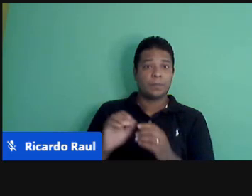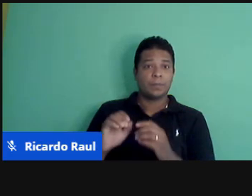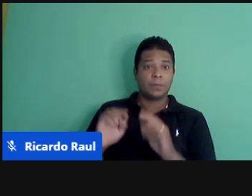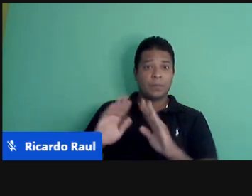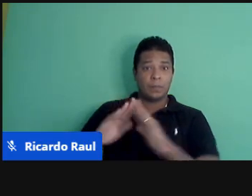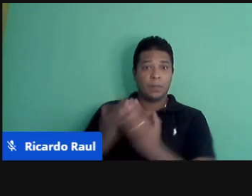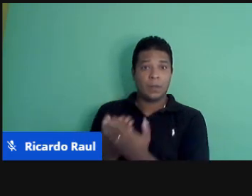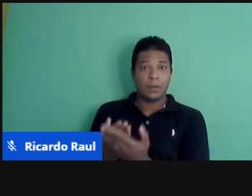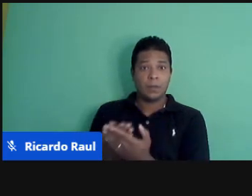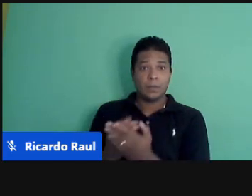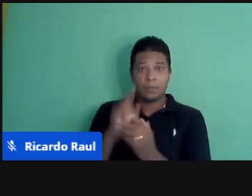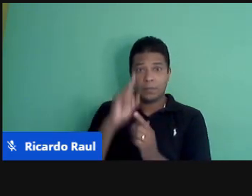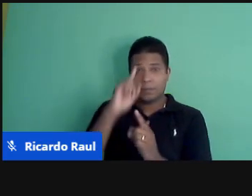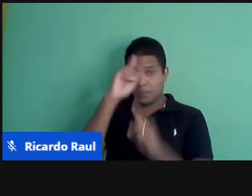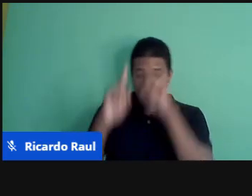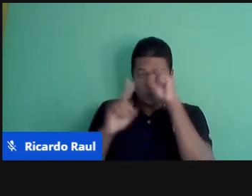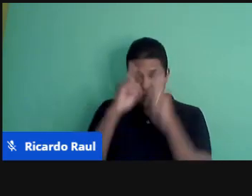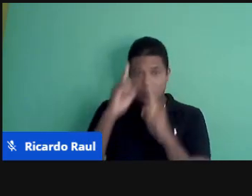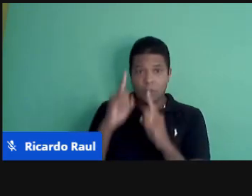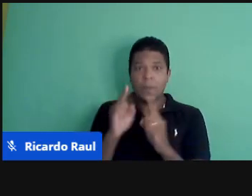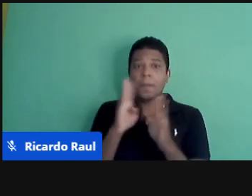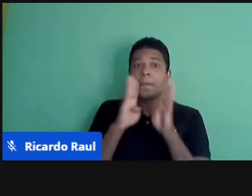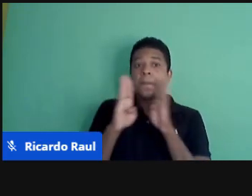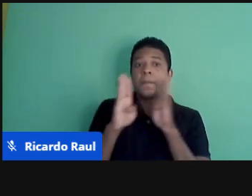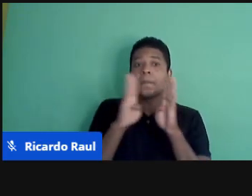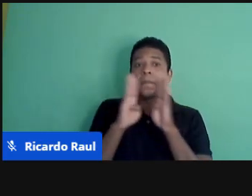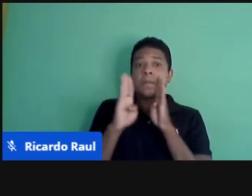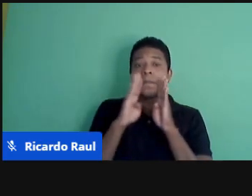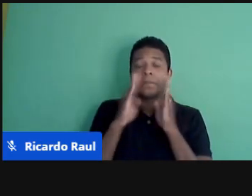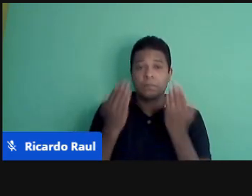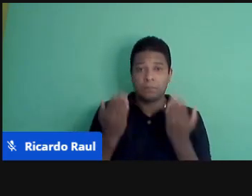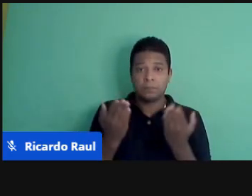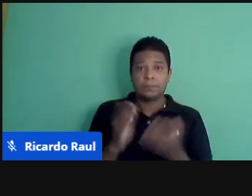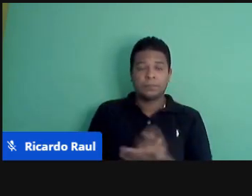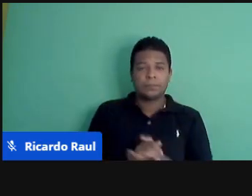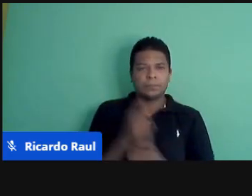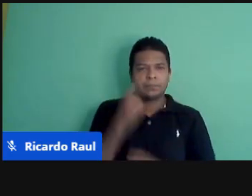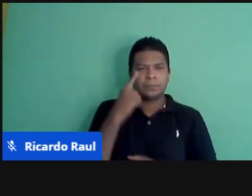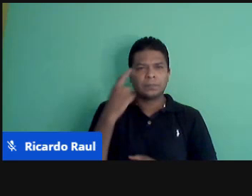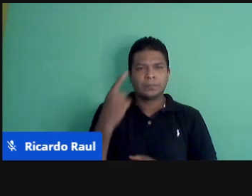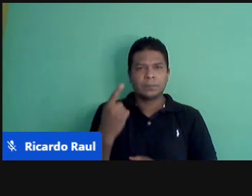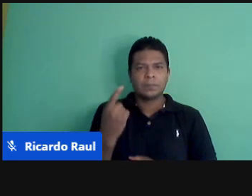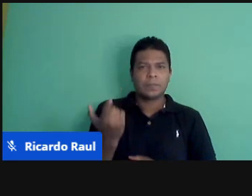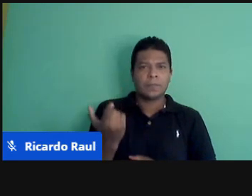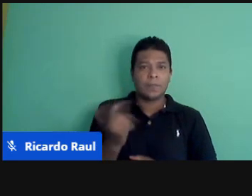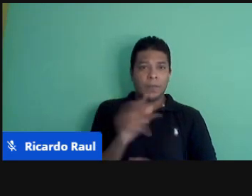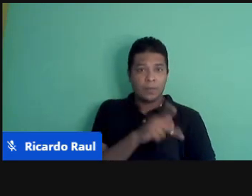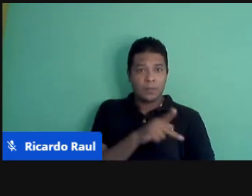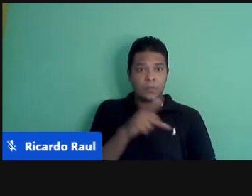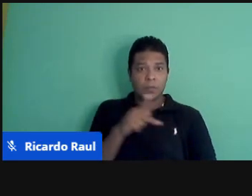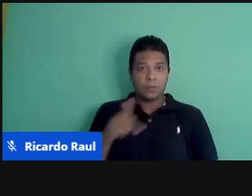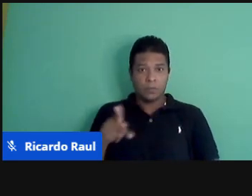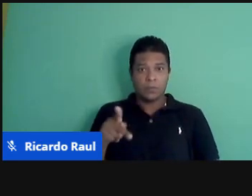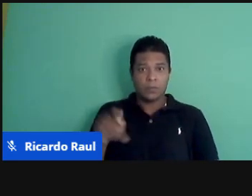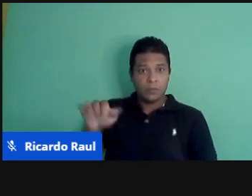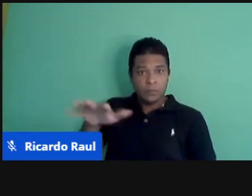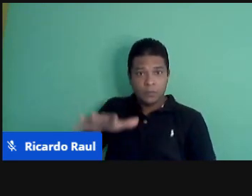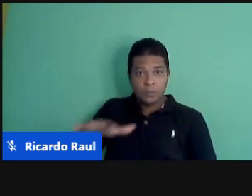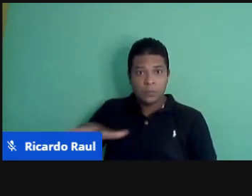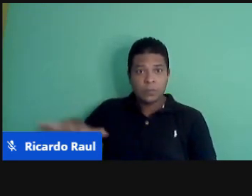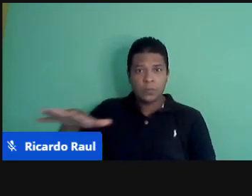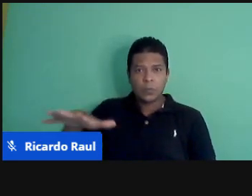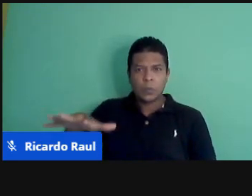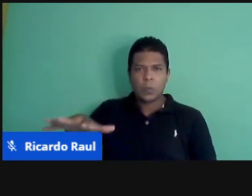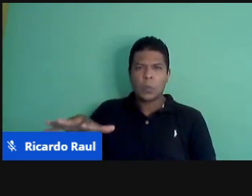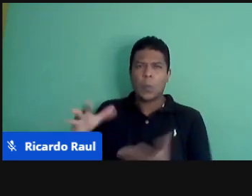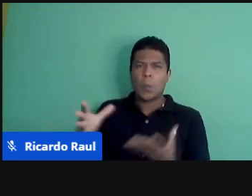uma página no Facebook. E foi interessante porque, como eu sou professora da região, no meu caso, eu tenho